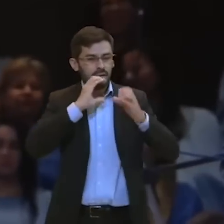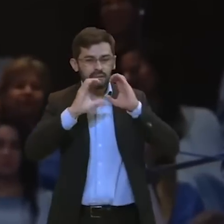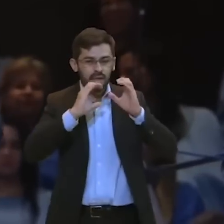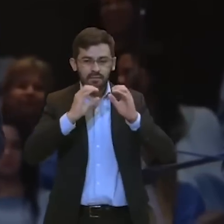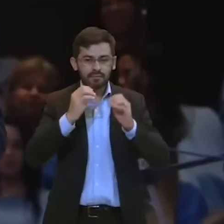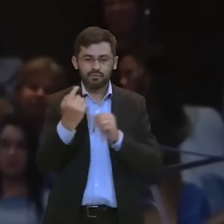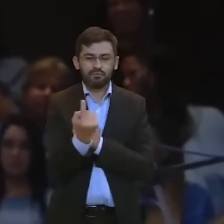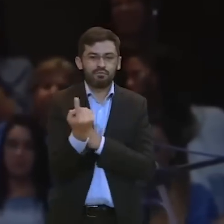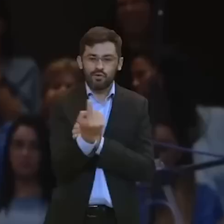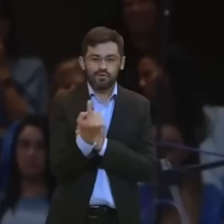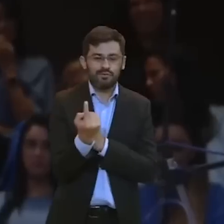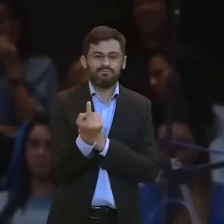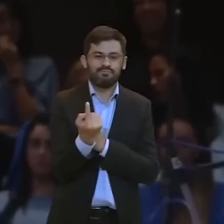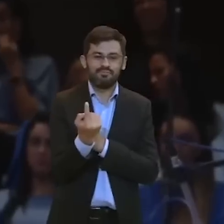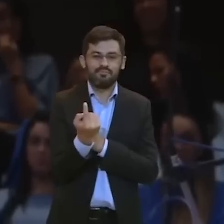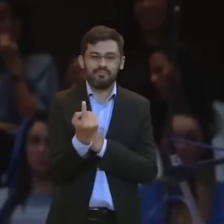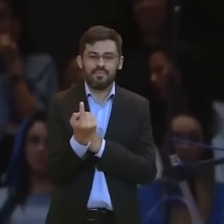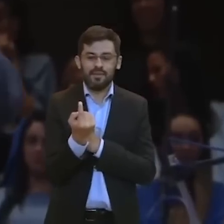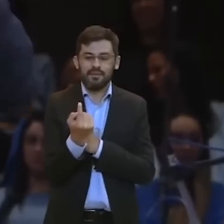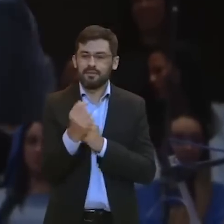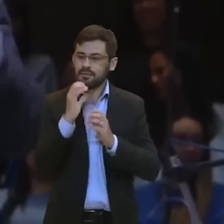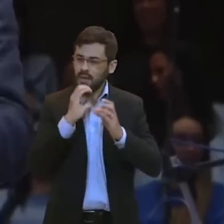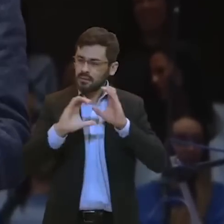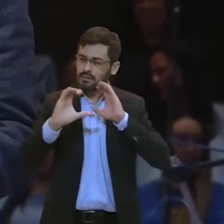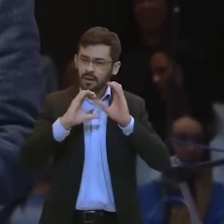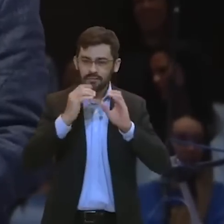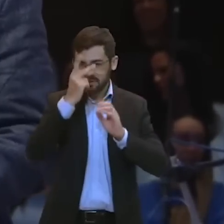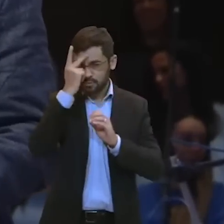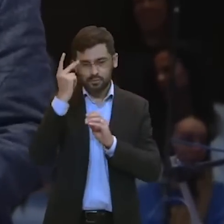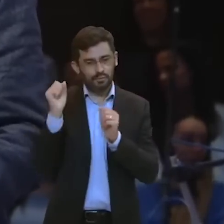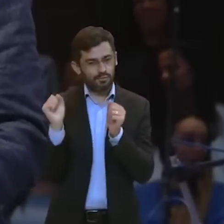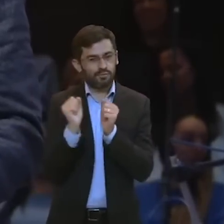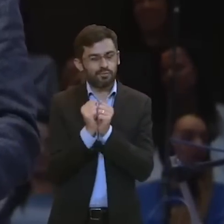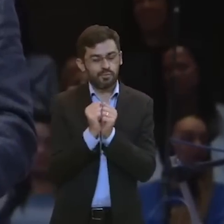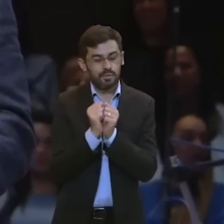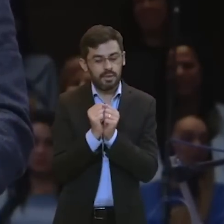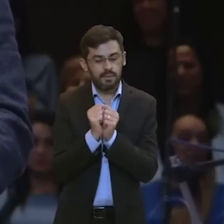tocava, tocava ele não tocava, mas cantava e todo mundo ia atrás.